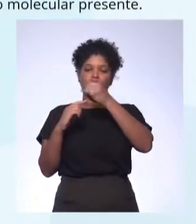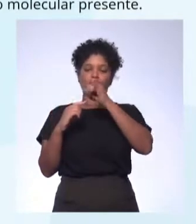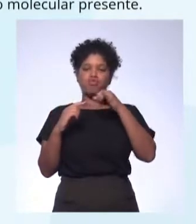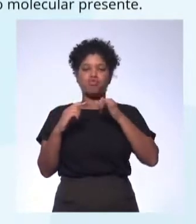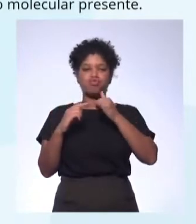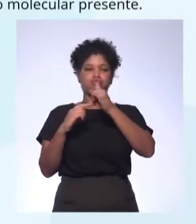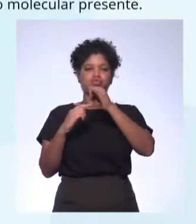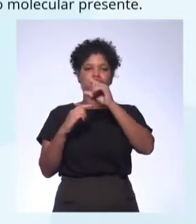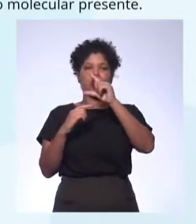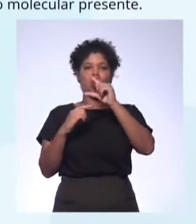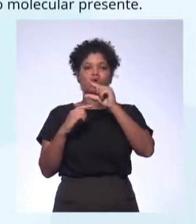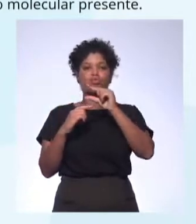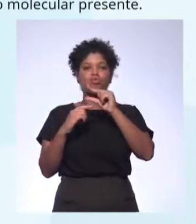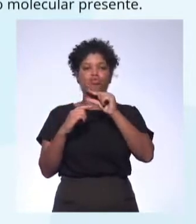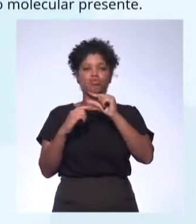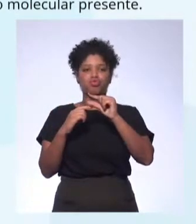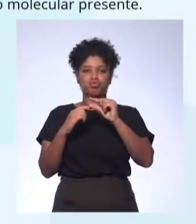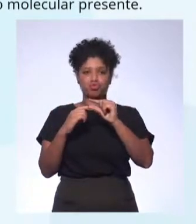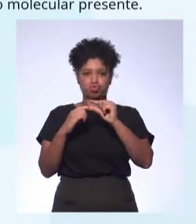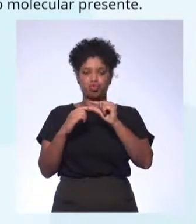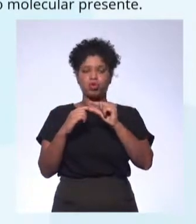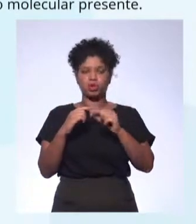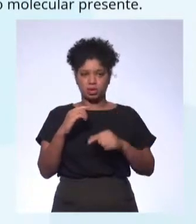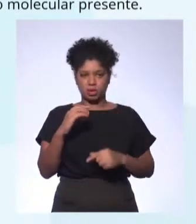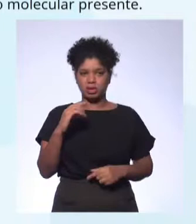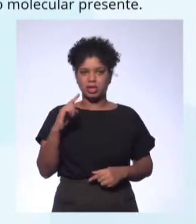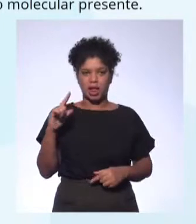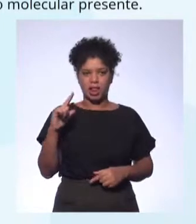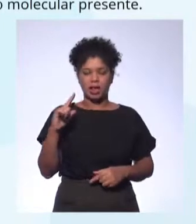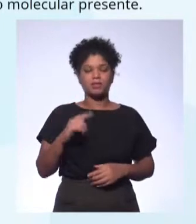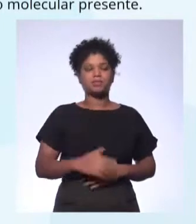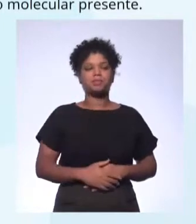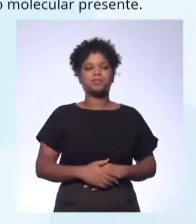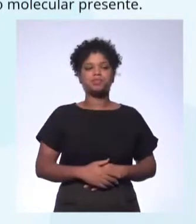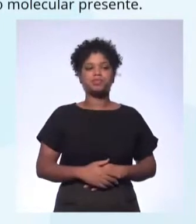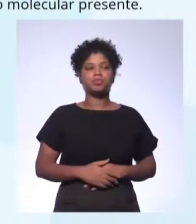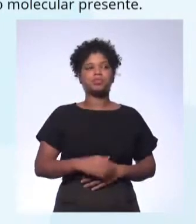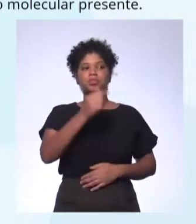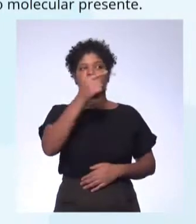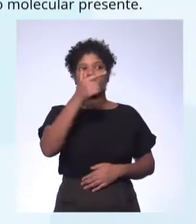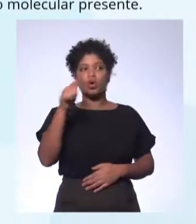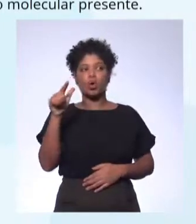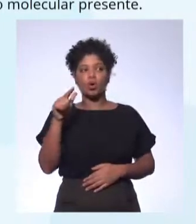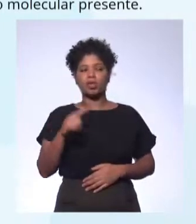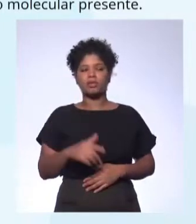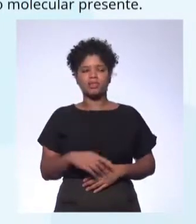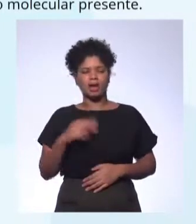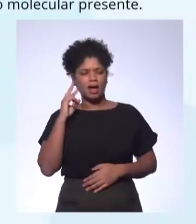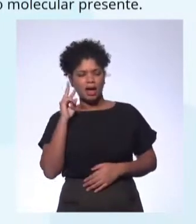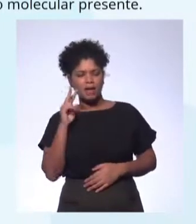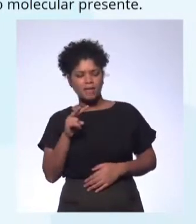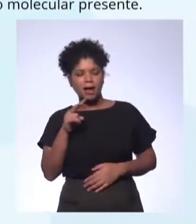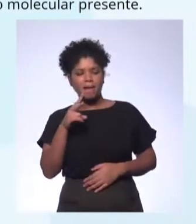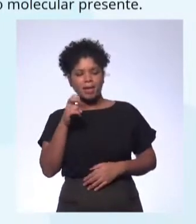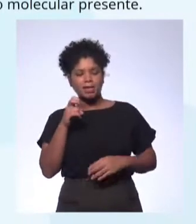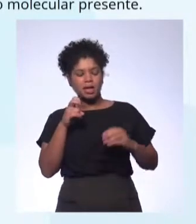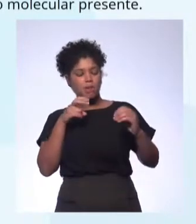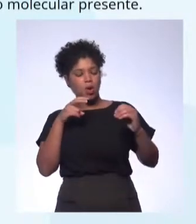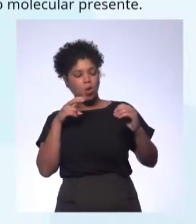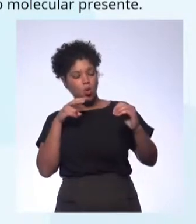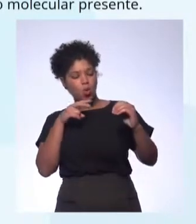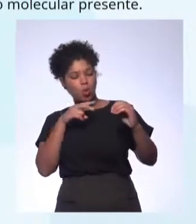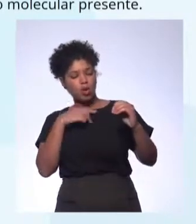negativa e aí o que que acontece o a outra molécula vem do que essa que está com